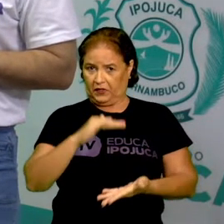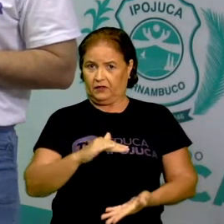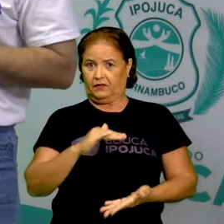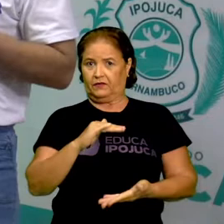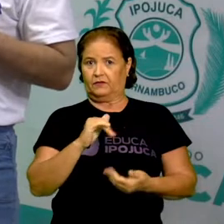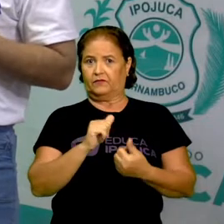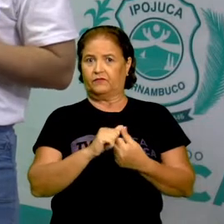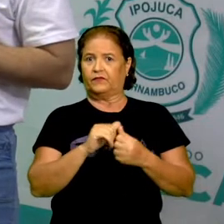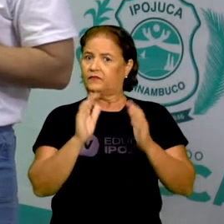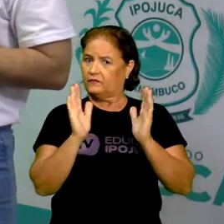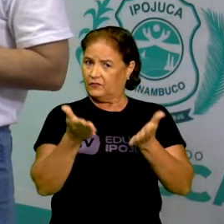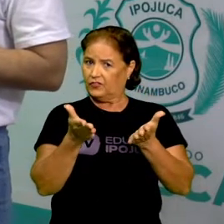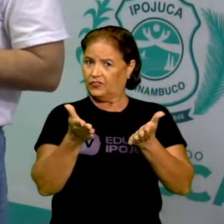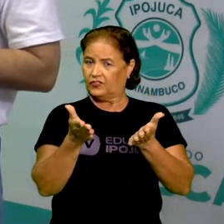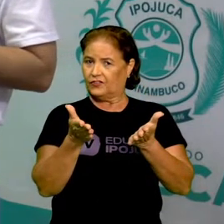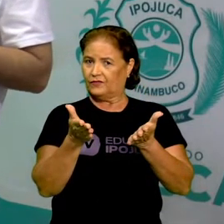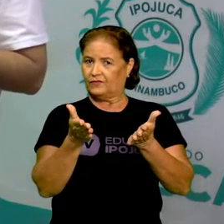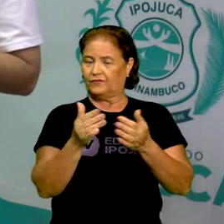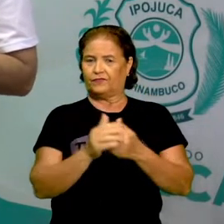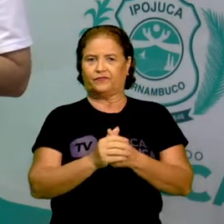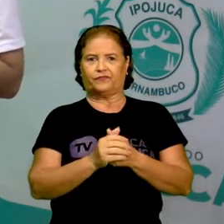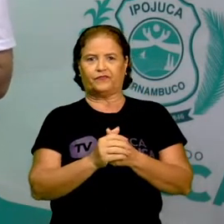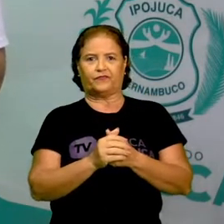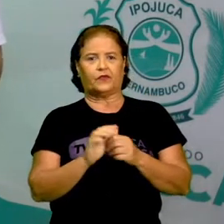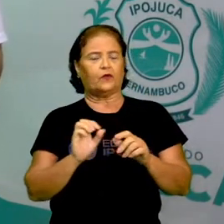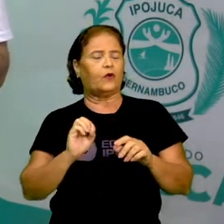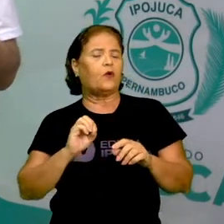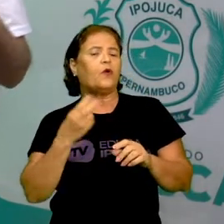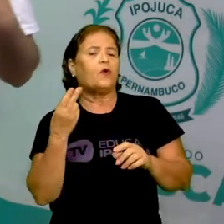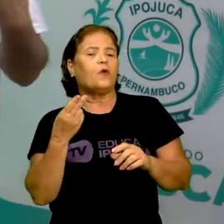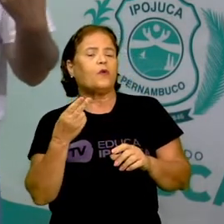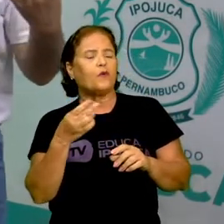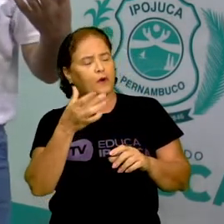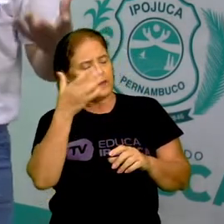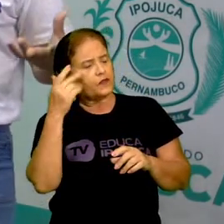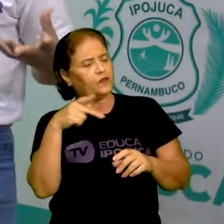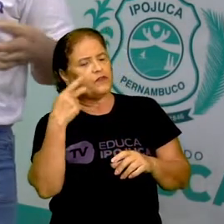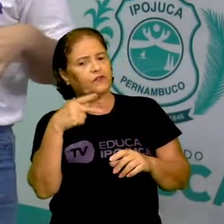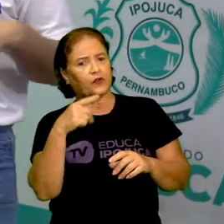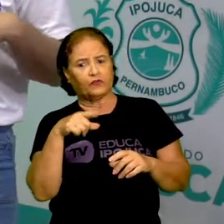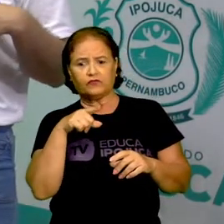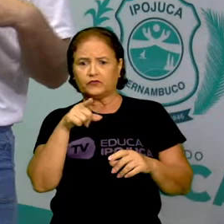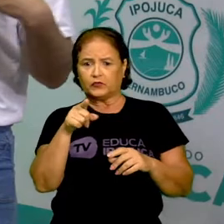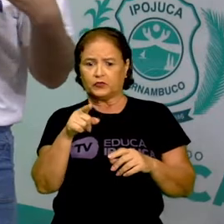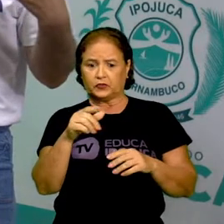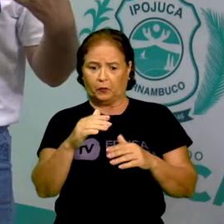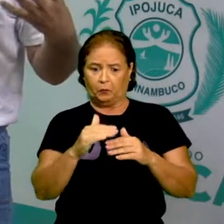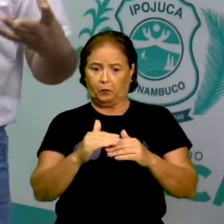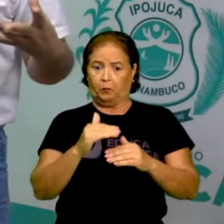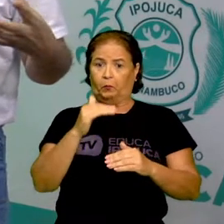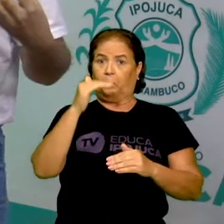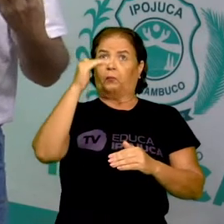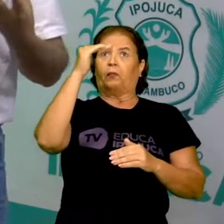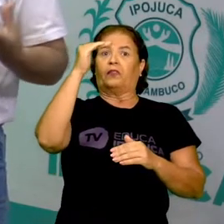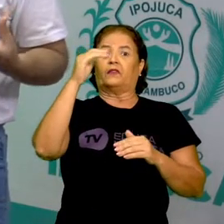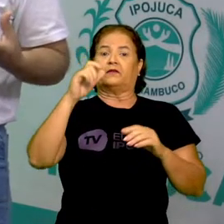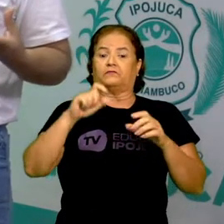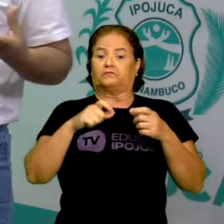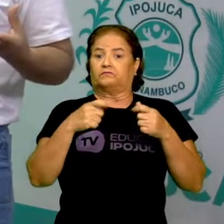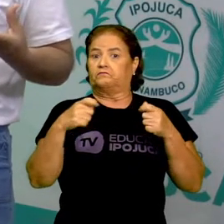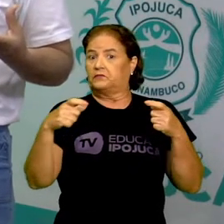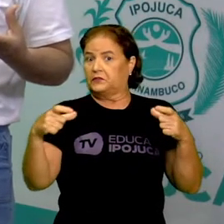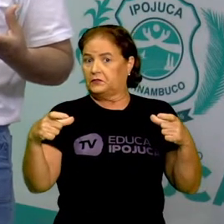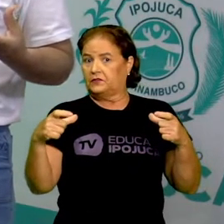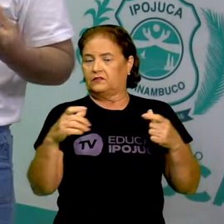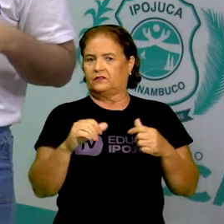E aí, já? Ou alguém já disse para vocês que vocês são grande? Que criança grande? Alguém já falaram